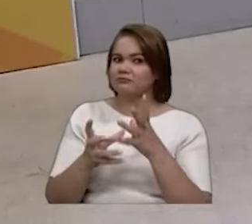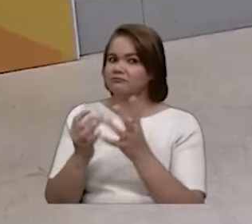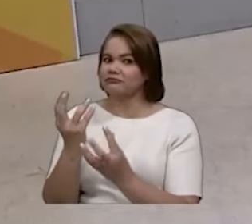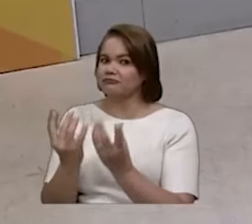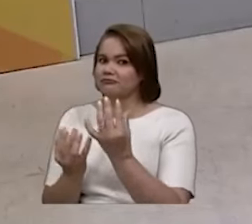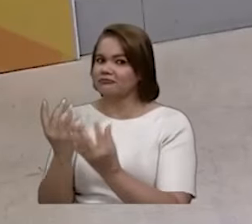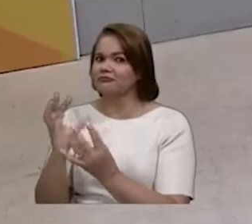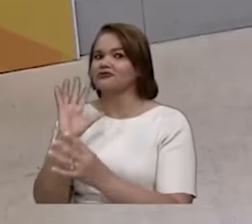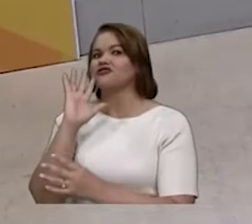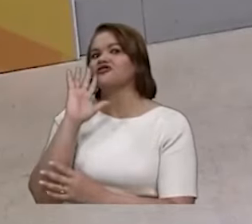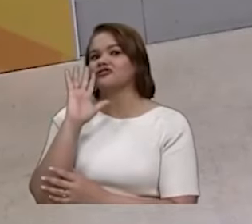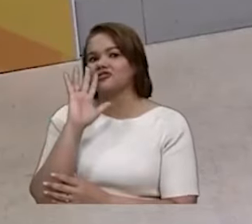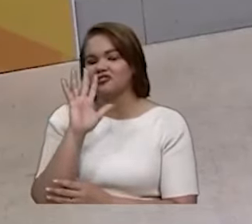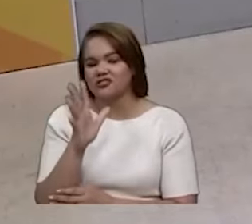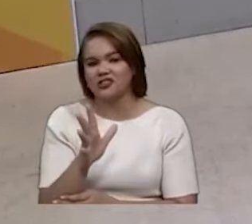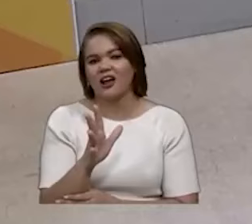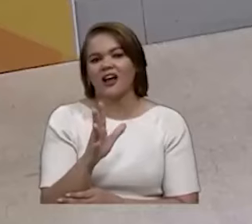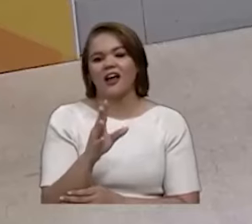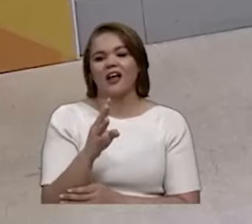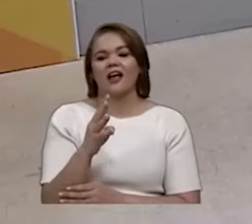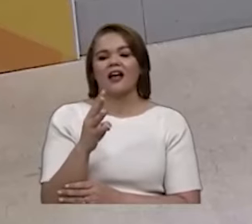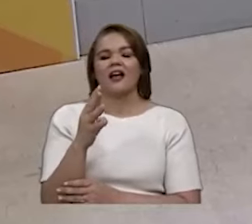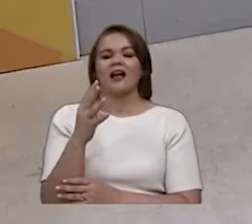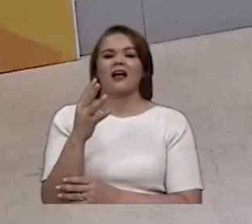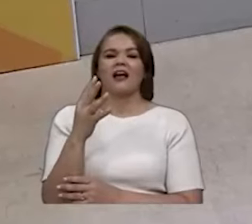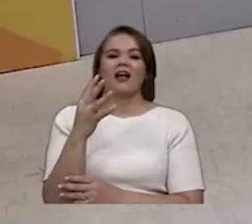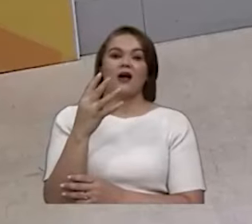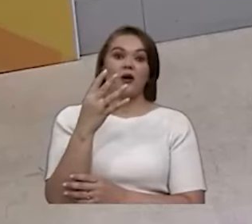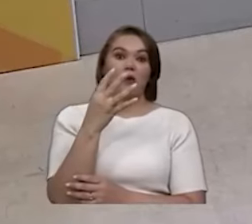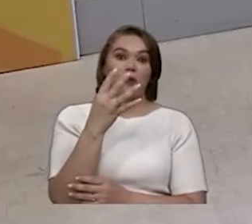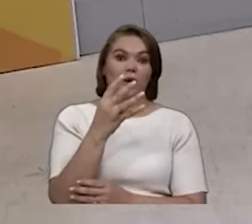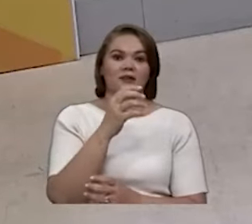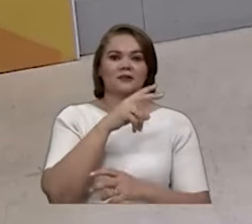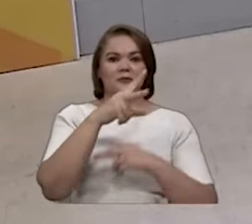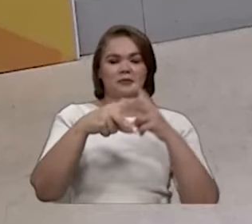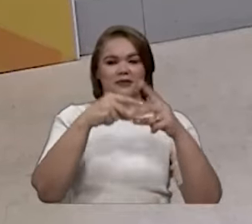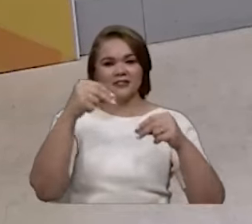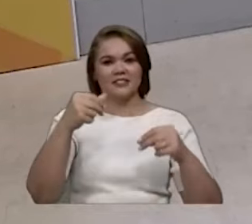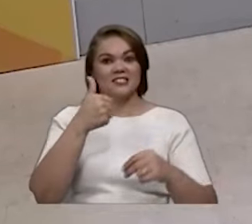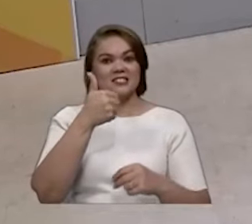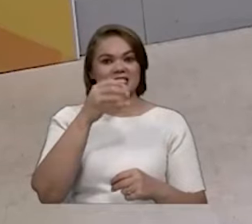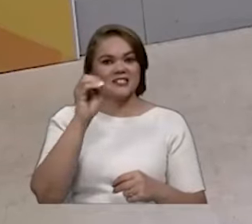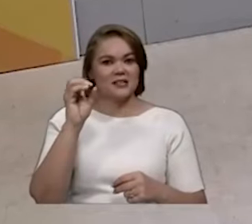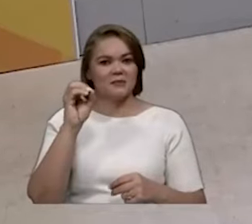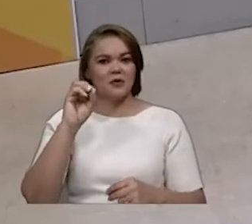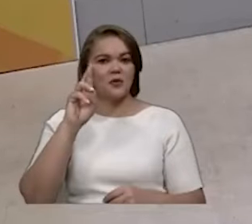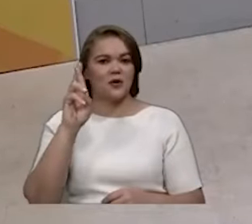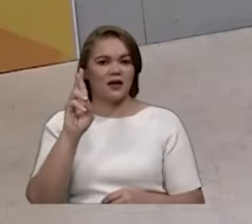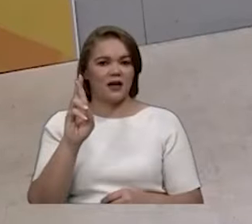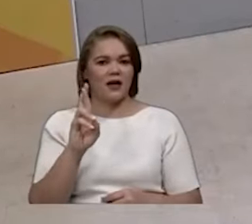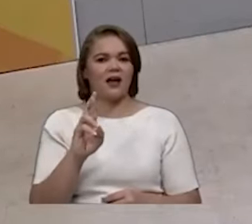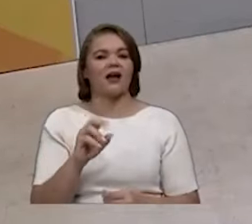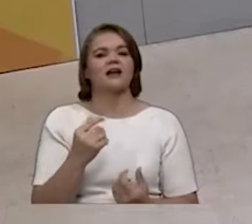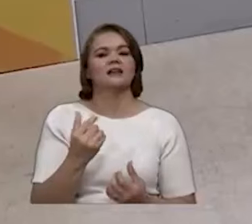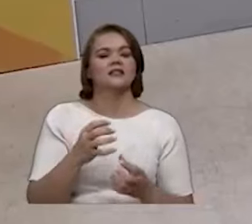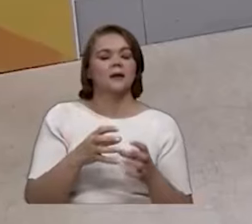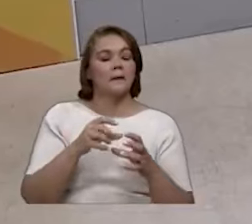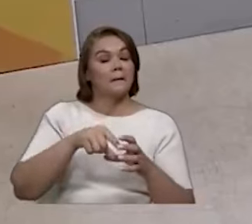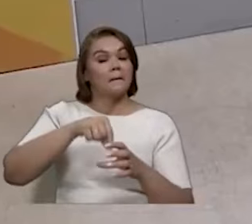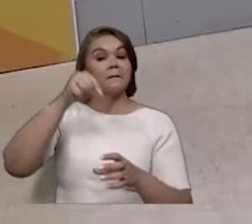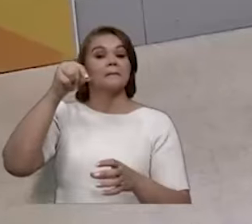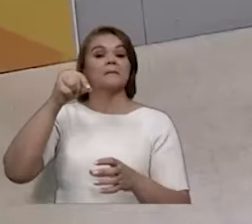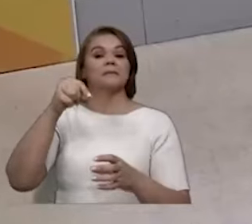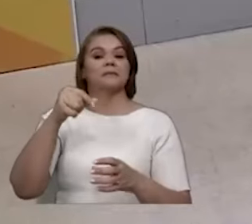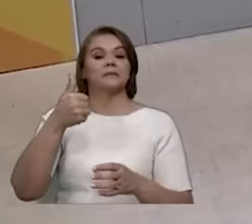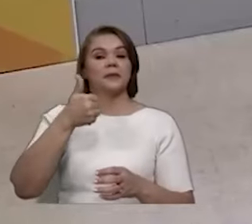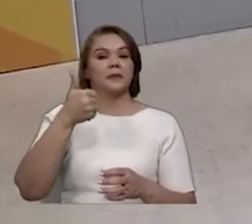pipocando, vamos começar o quarto prêmio no valor de 100 mil reais. Bia, chama a primeira bolinha. Começou o